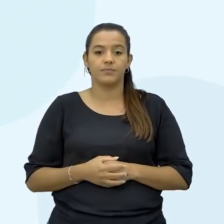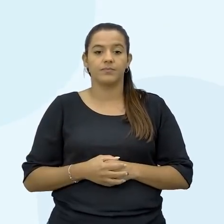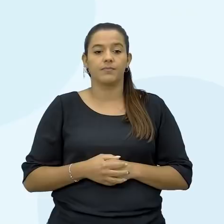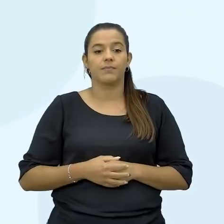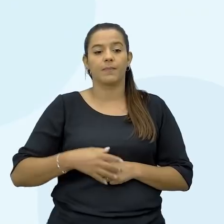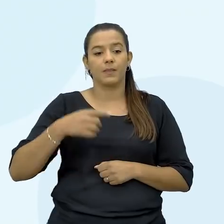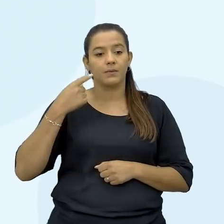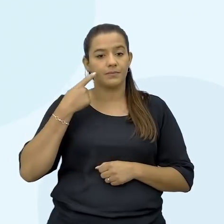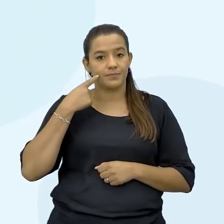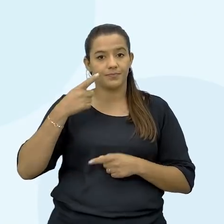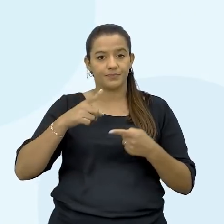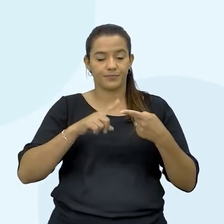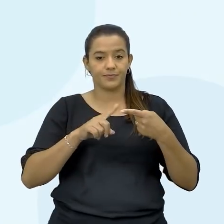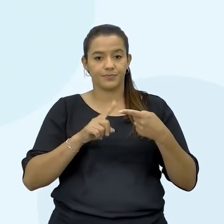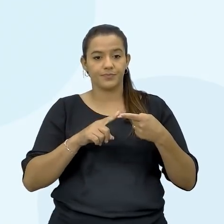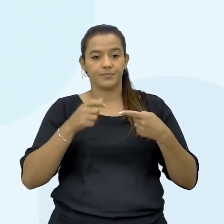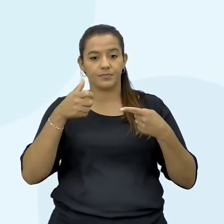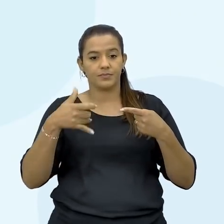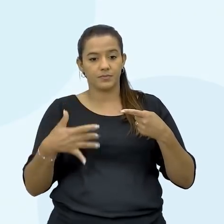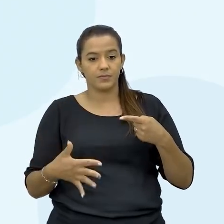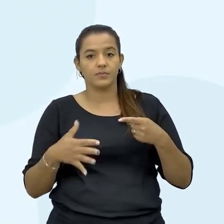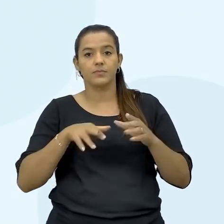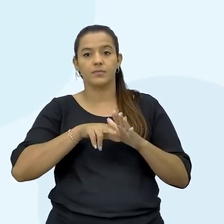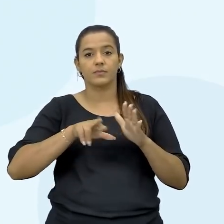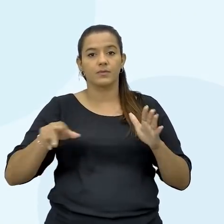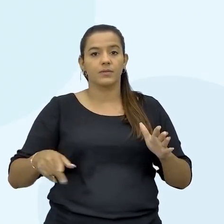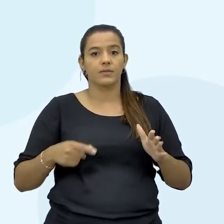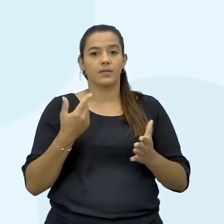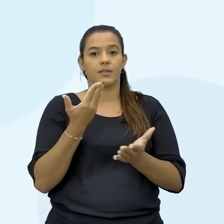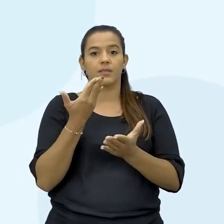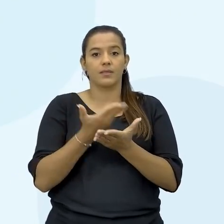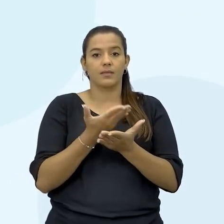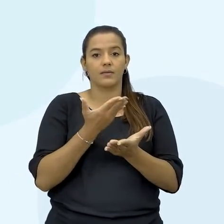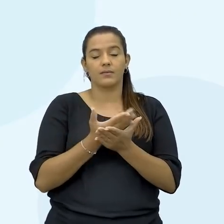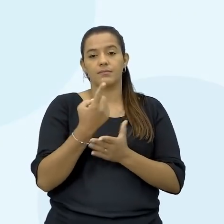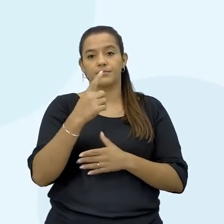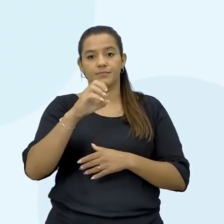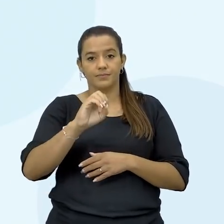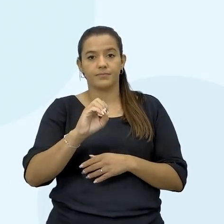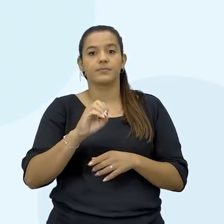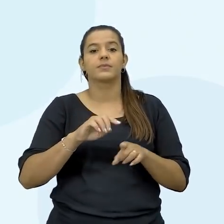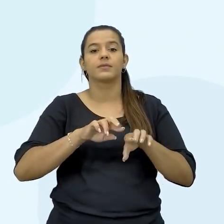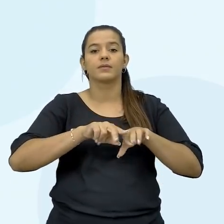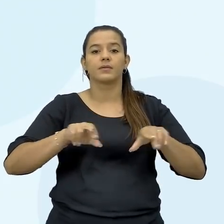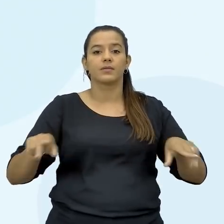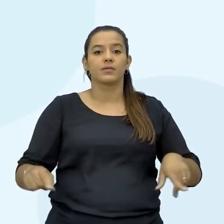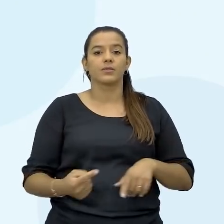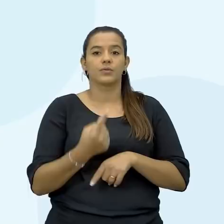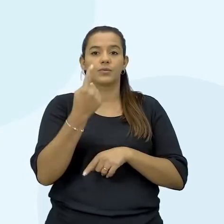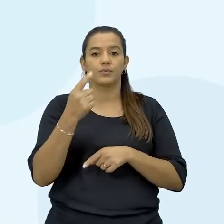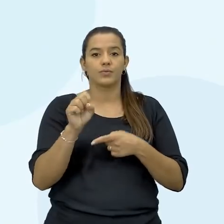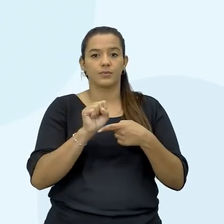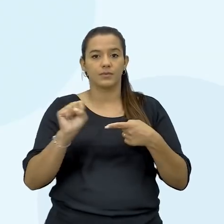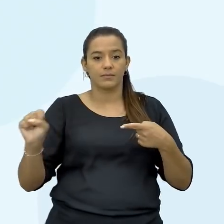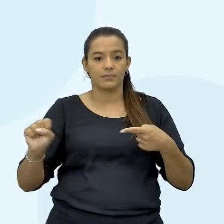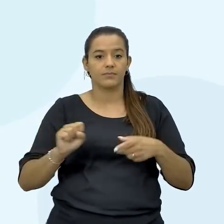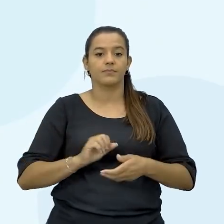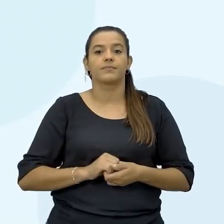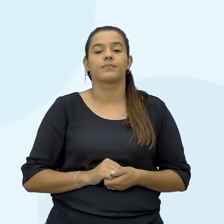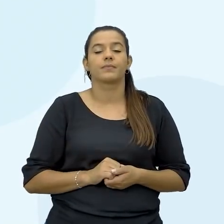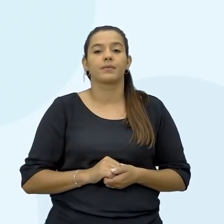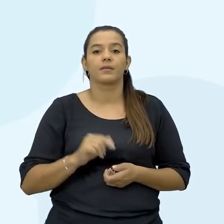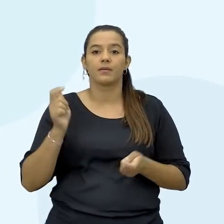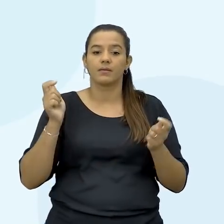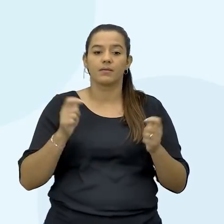Uma unidade curricular é um bloco de 10 aulas semanais com duração de um semestre. Pode ser